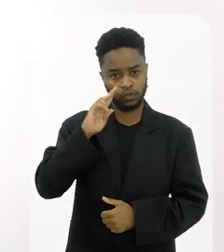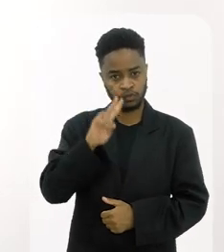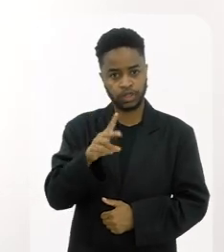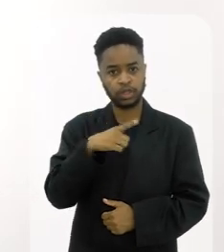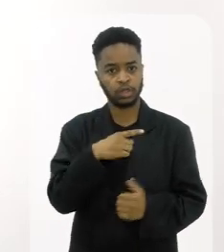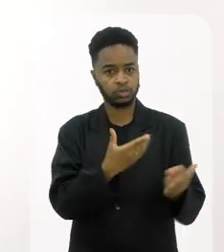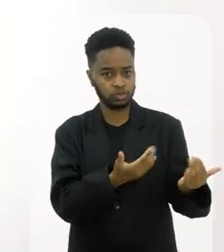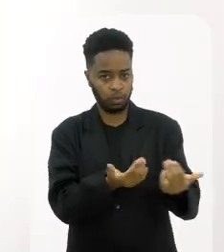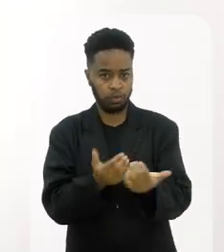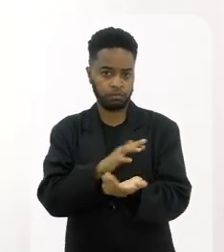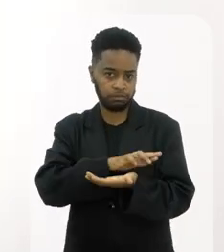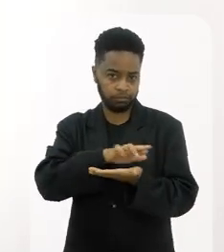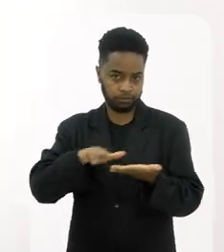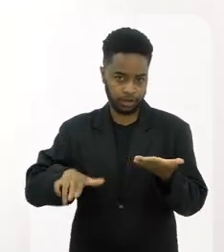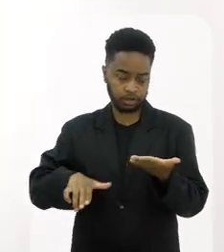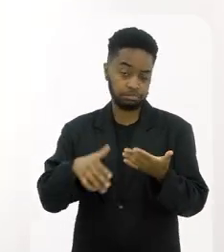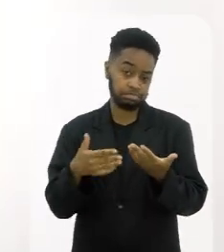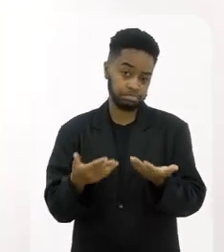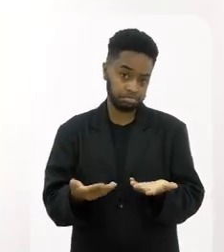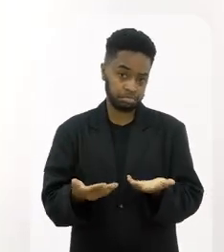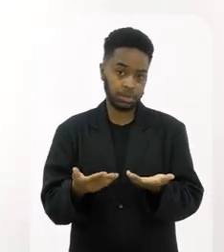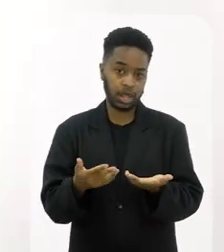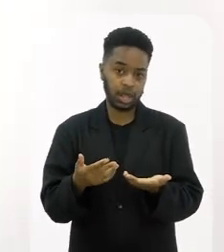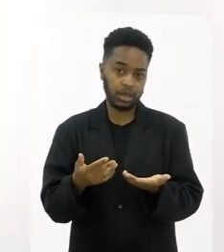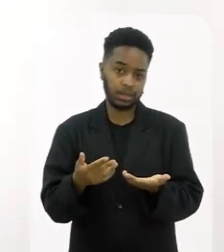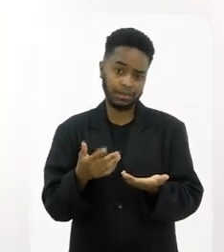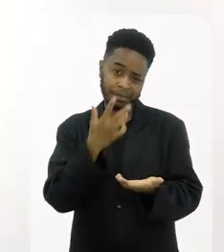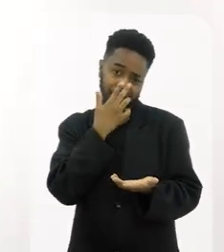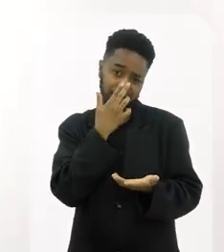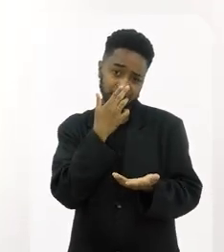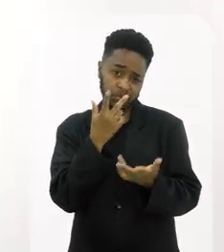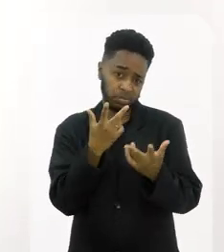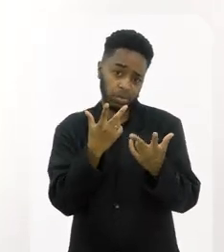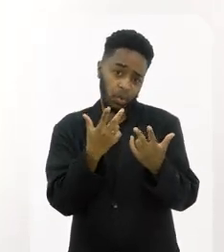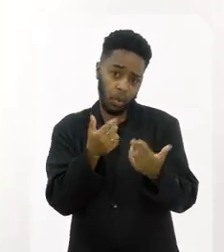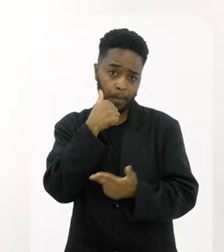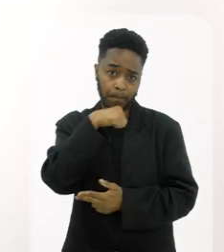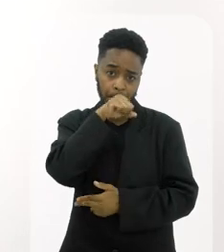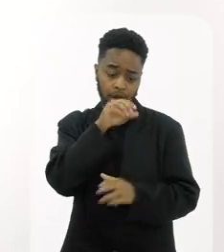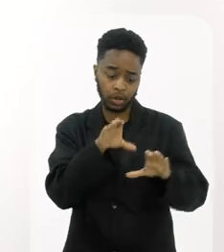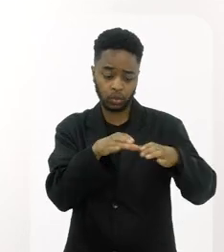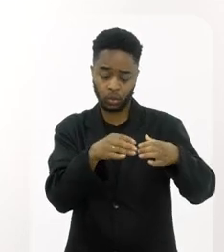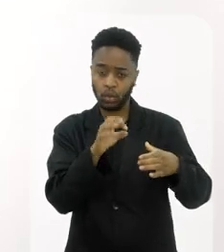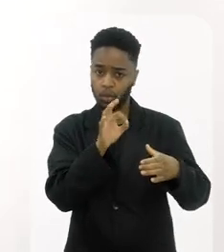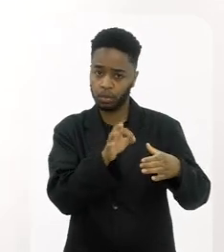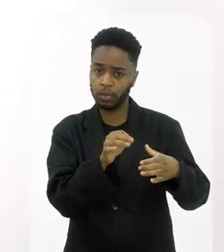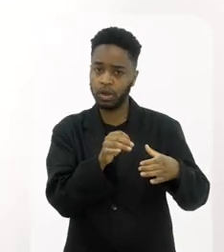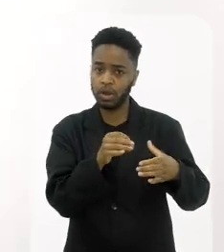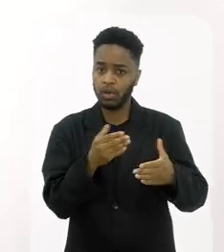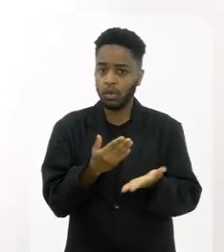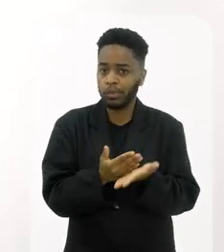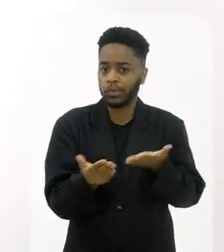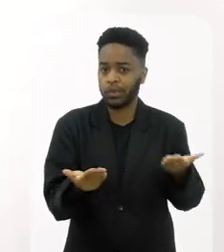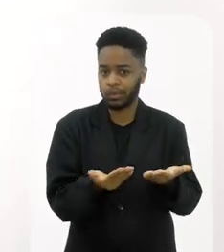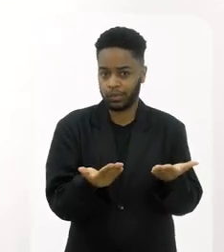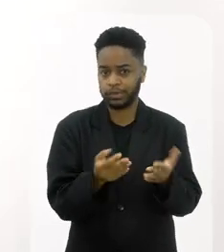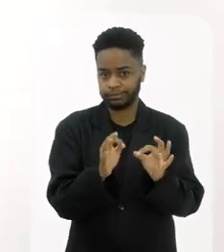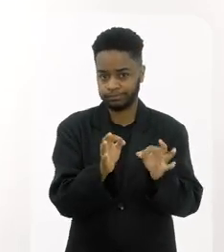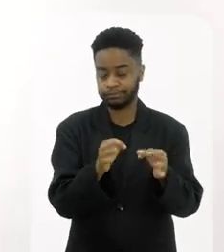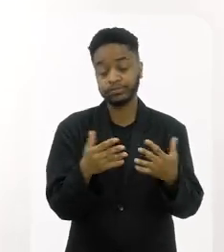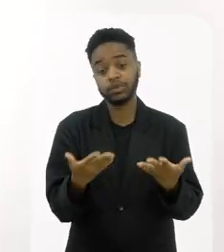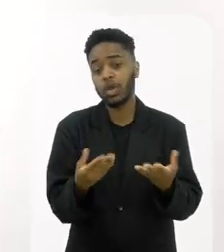Eu já vi, tem muitos jovens. Quer dizer, é um pouco mãe desse grupo que está entrando agora,